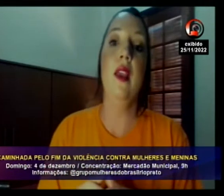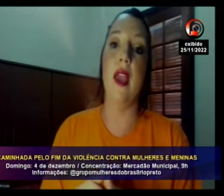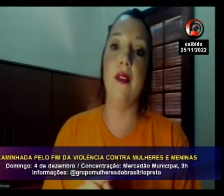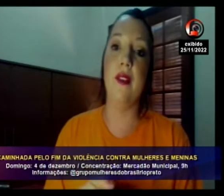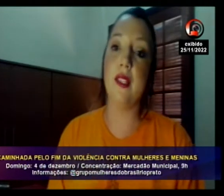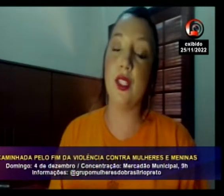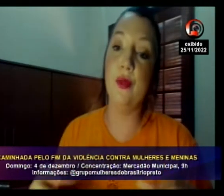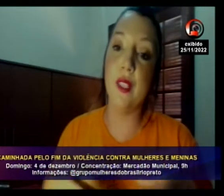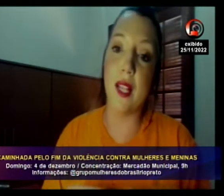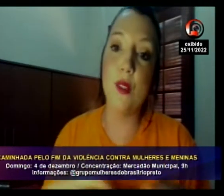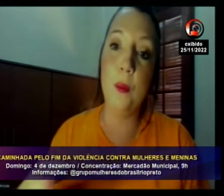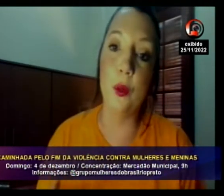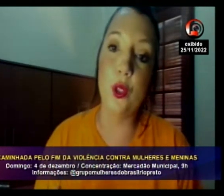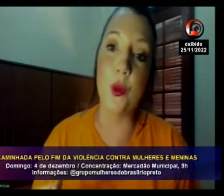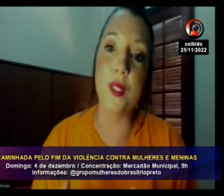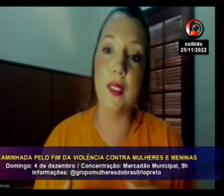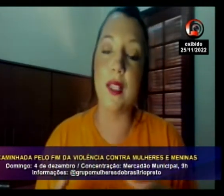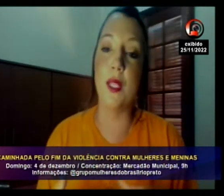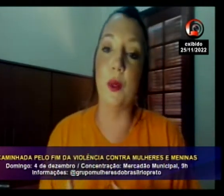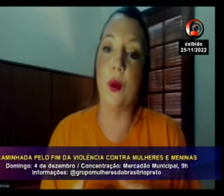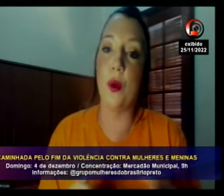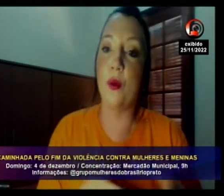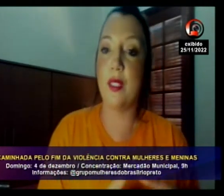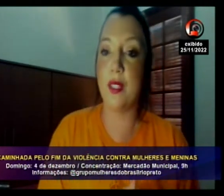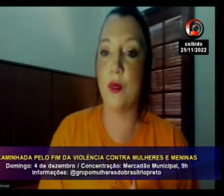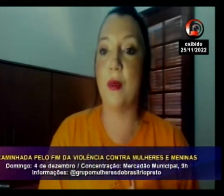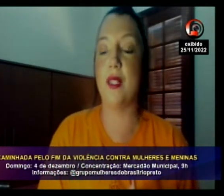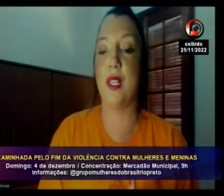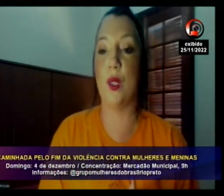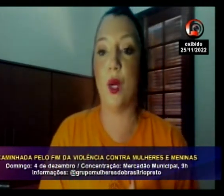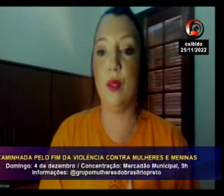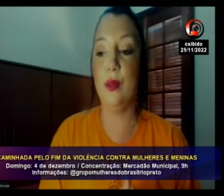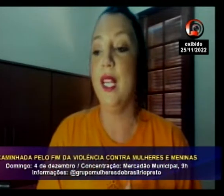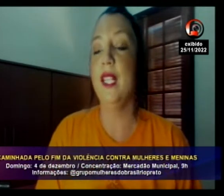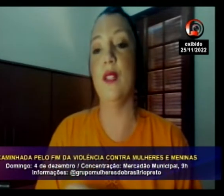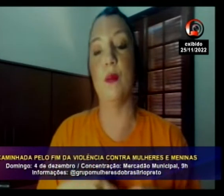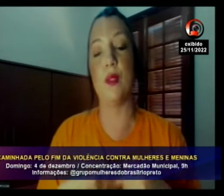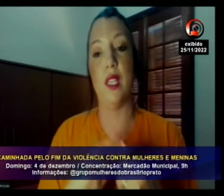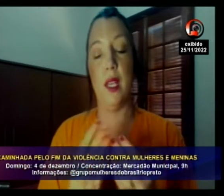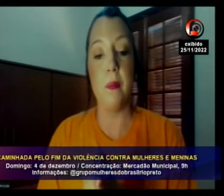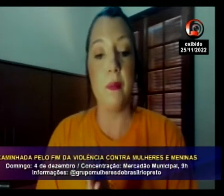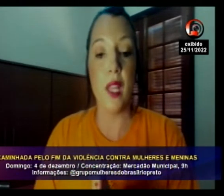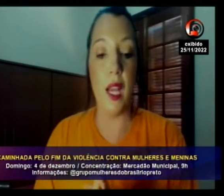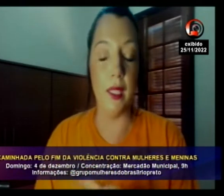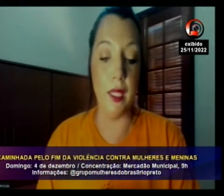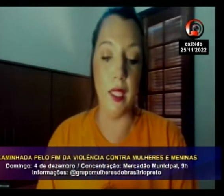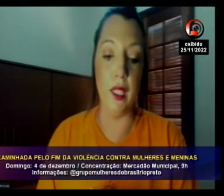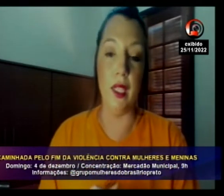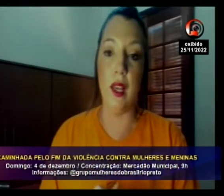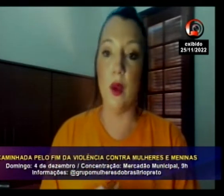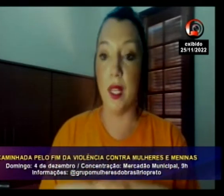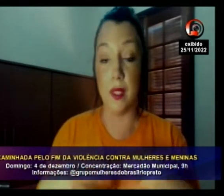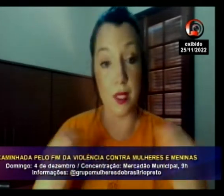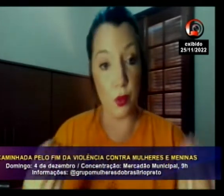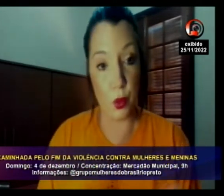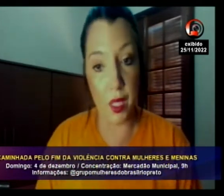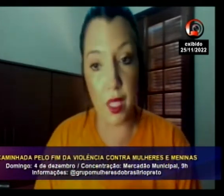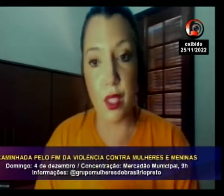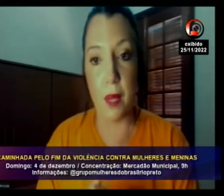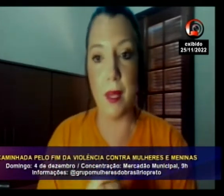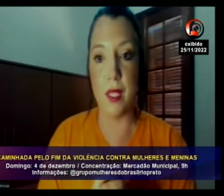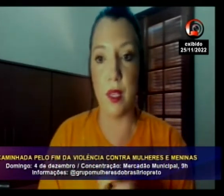ter várias atividades no ponto de concentração. Então, a concentração começa às 9. Vamos ter ali